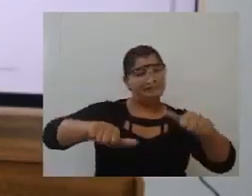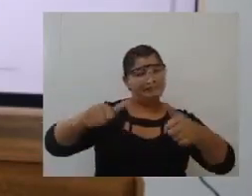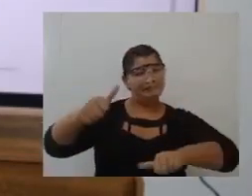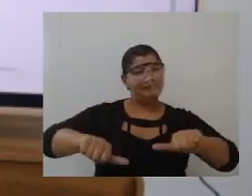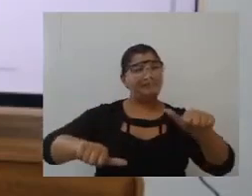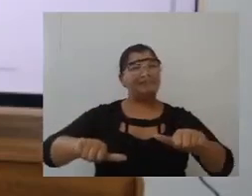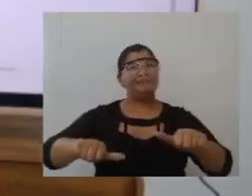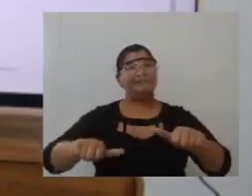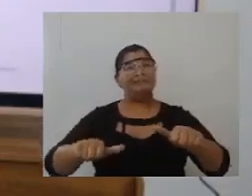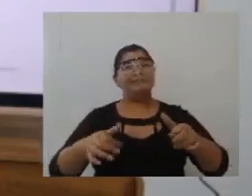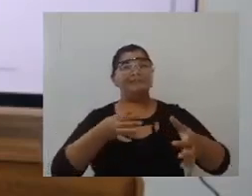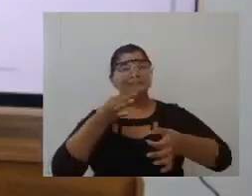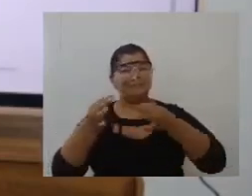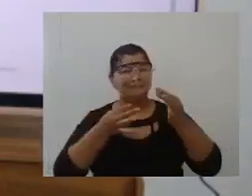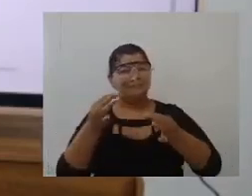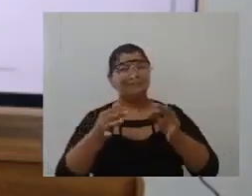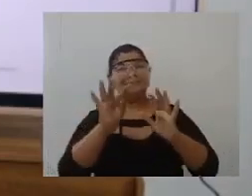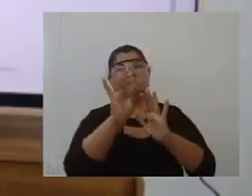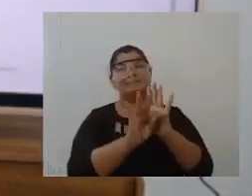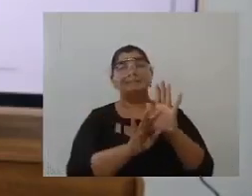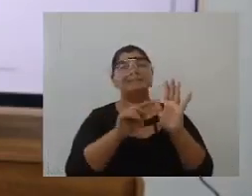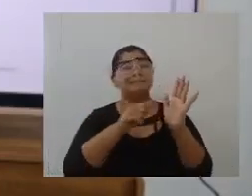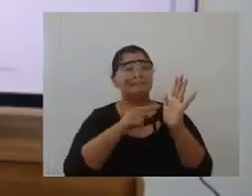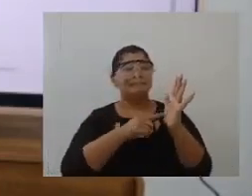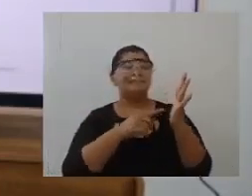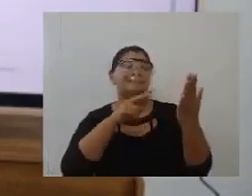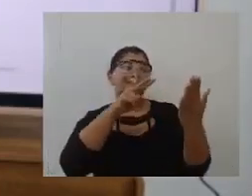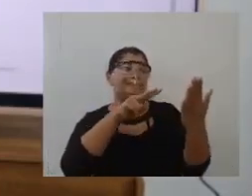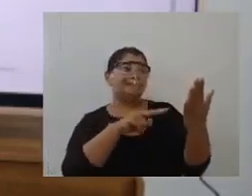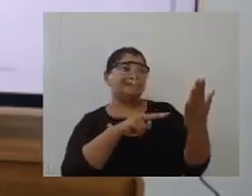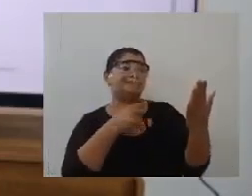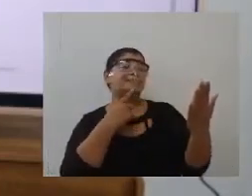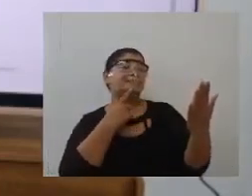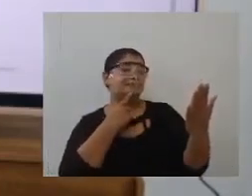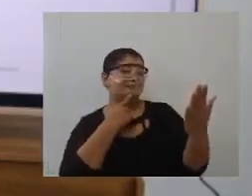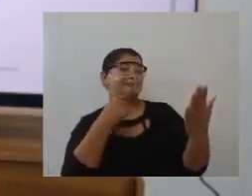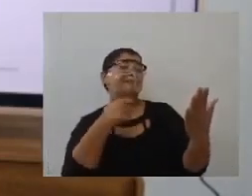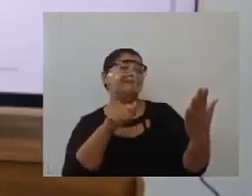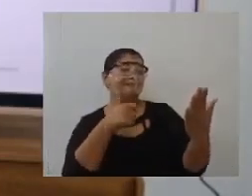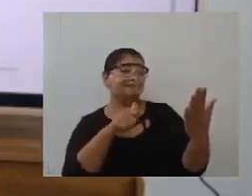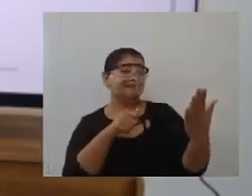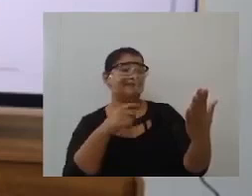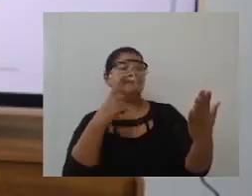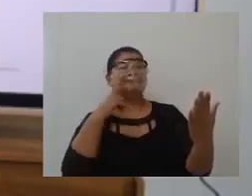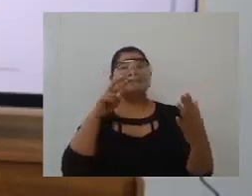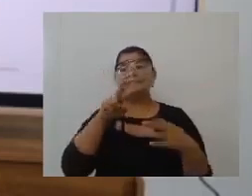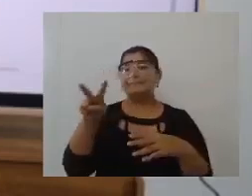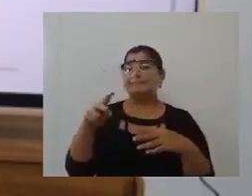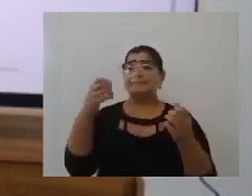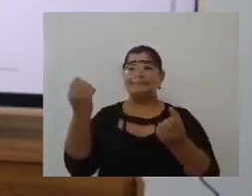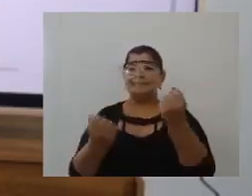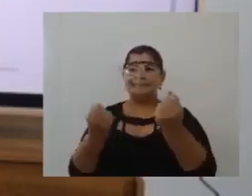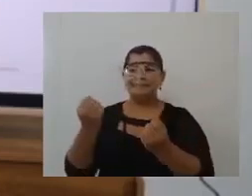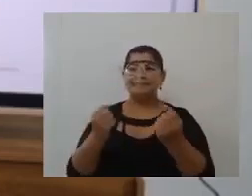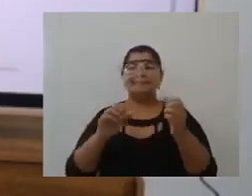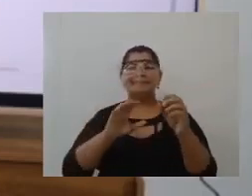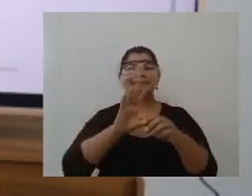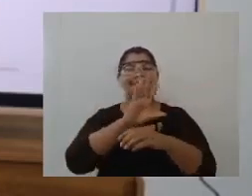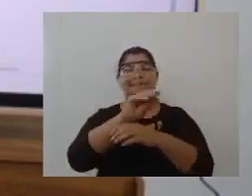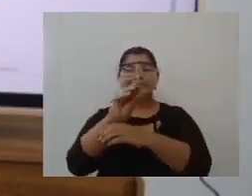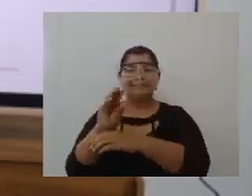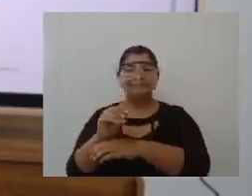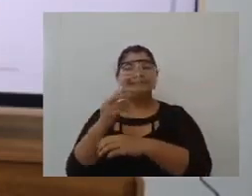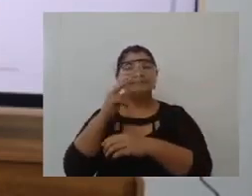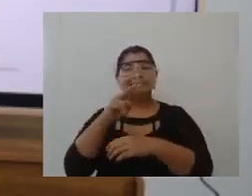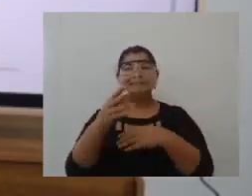isso mesmo. Apreciação significa julgamento. Você vê um carro, você vê uma foto, você vê